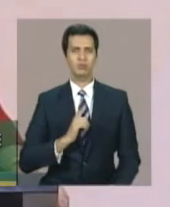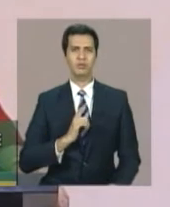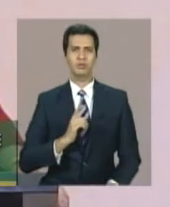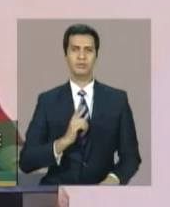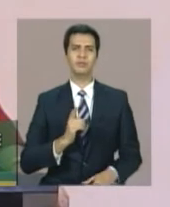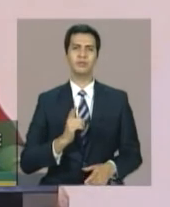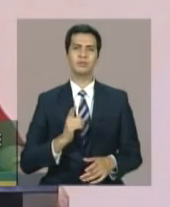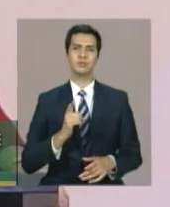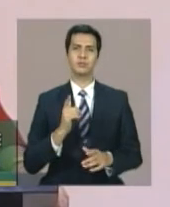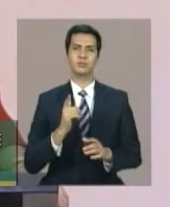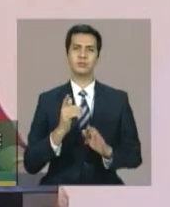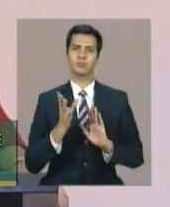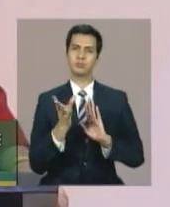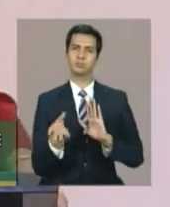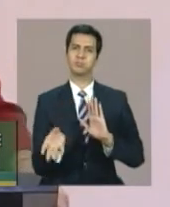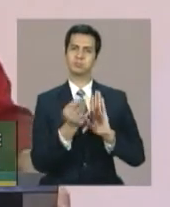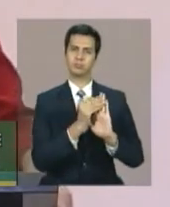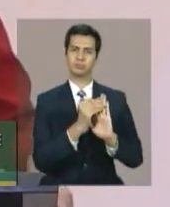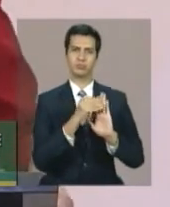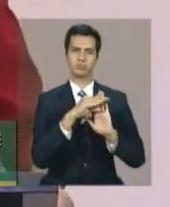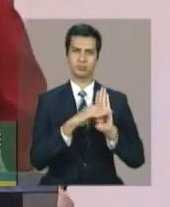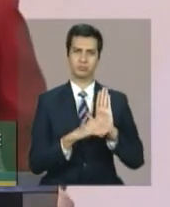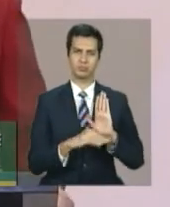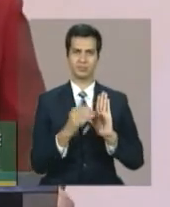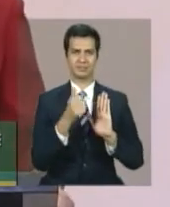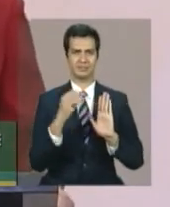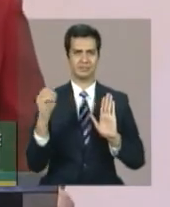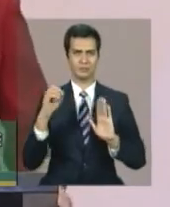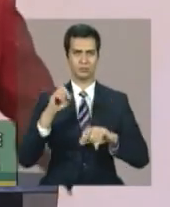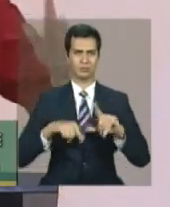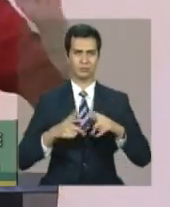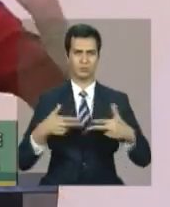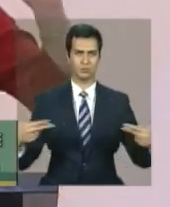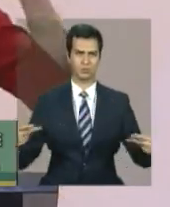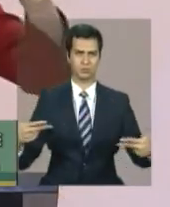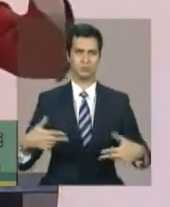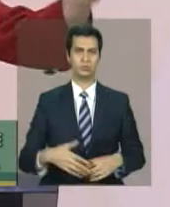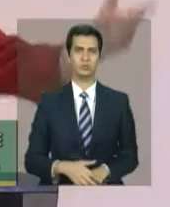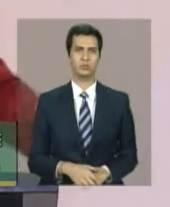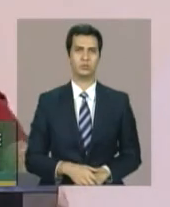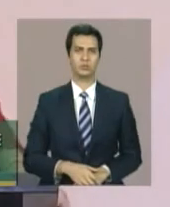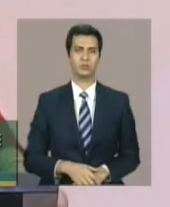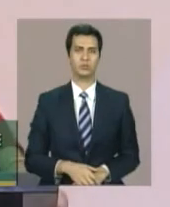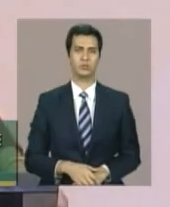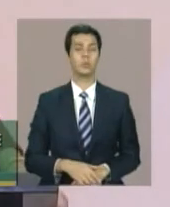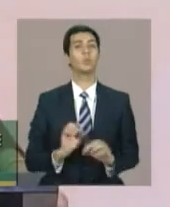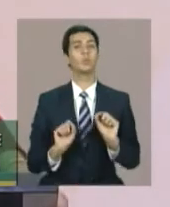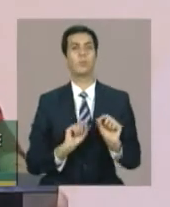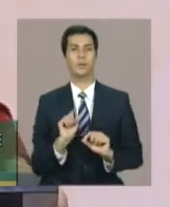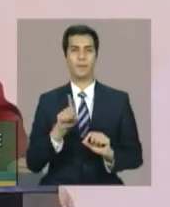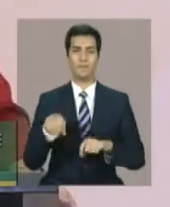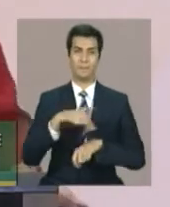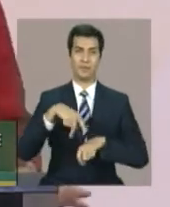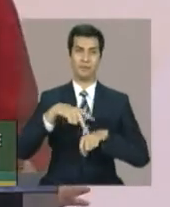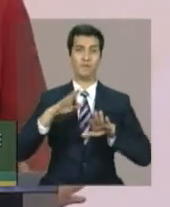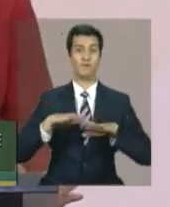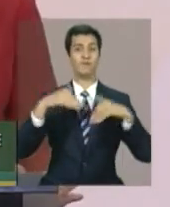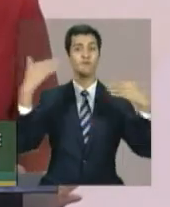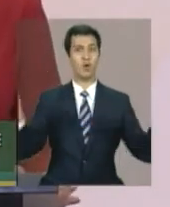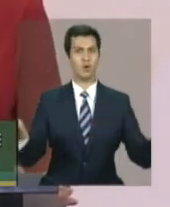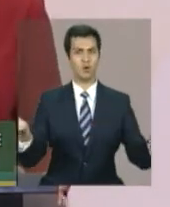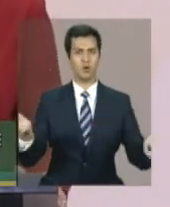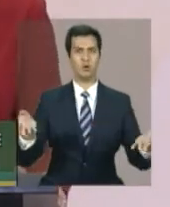mais 100 produtos, no que se refere à extrazona, ou seja, aos países de fora do Mercosul, é